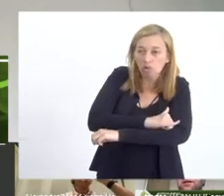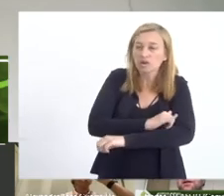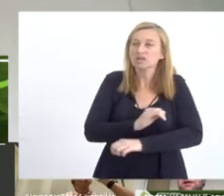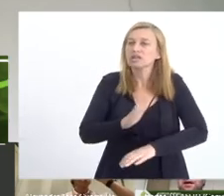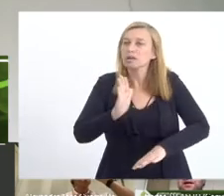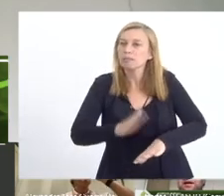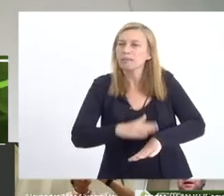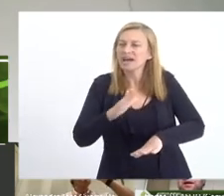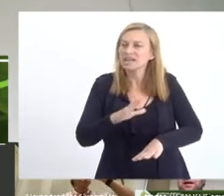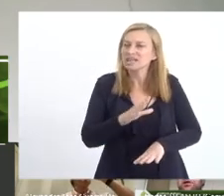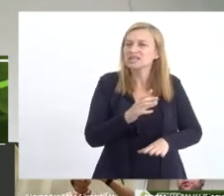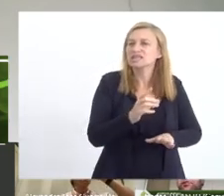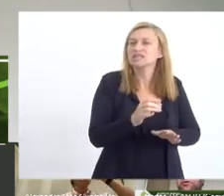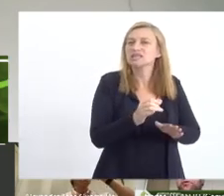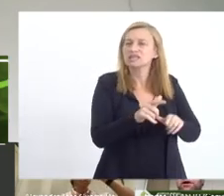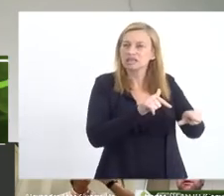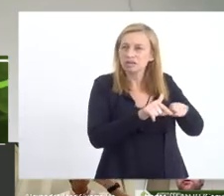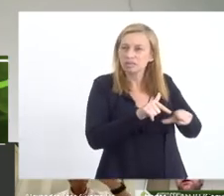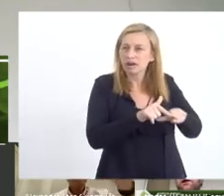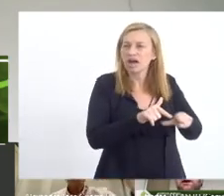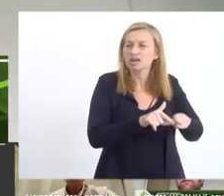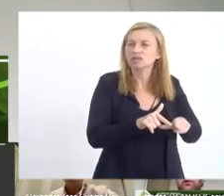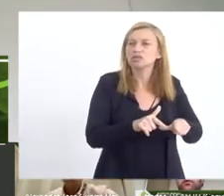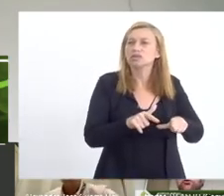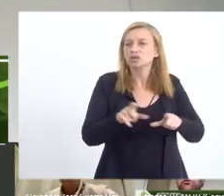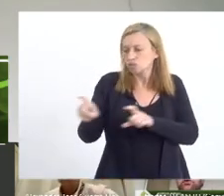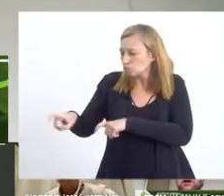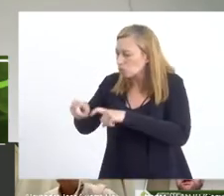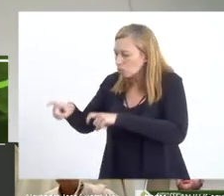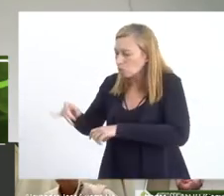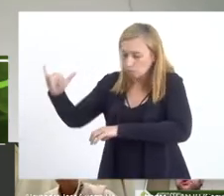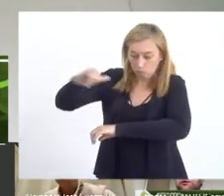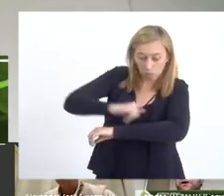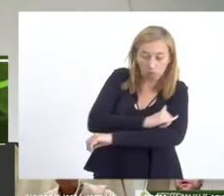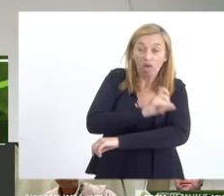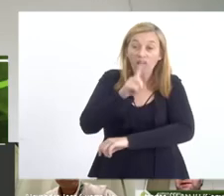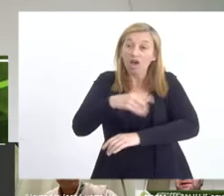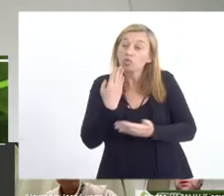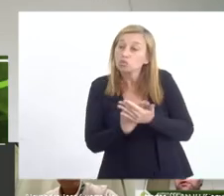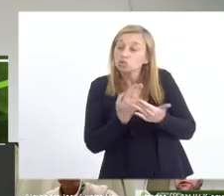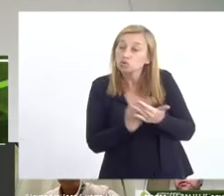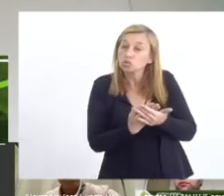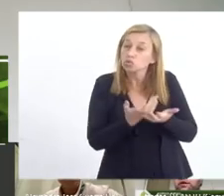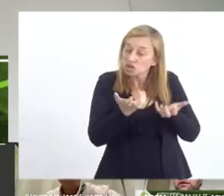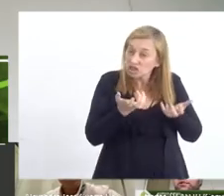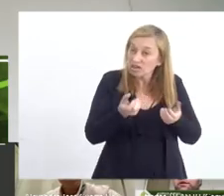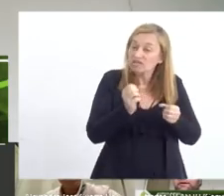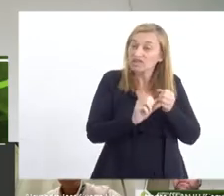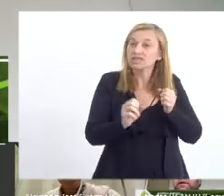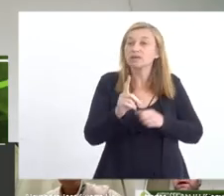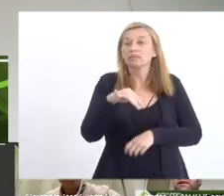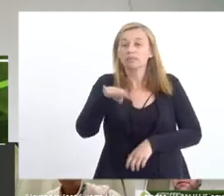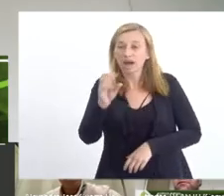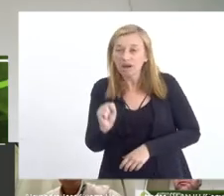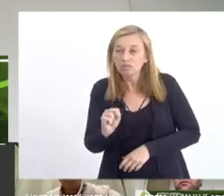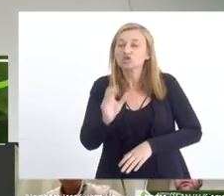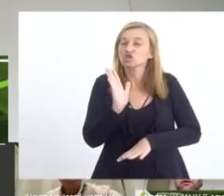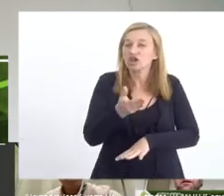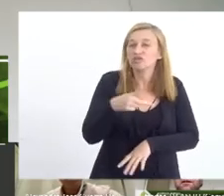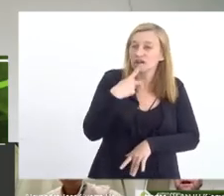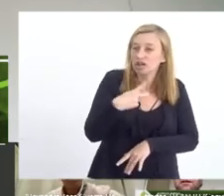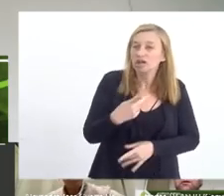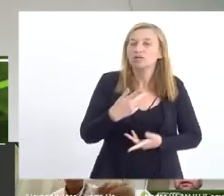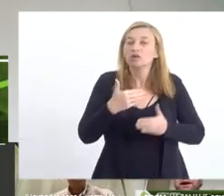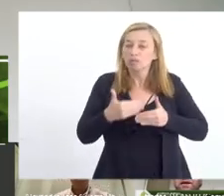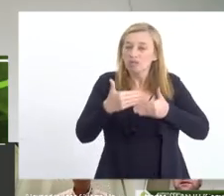mais receita e mais empregos nos aeroportos do interior. Então é um estudo que a gente está disposto a fazer, Marcos, a gente já falou sobre isso.